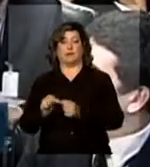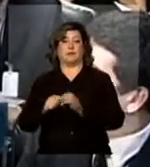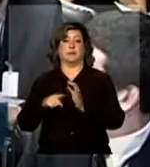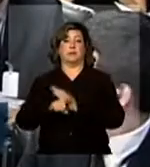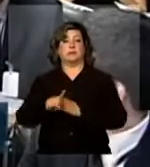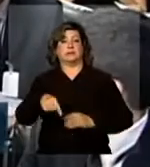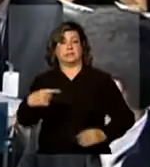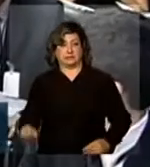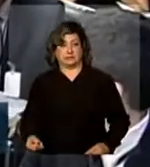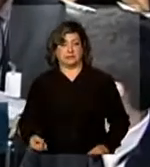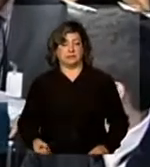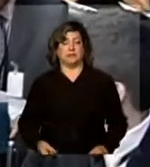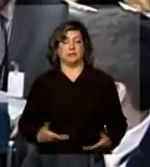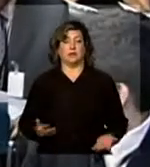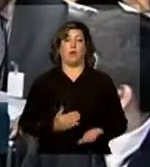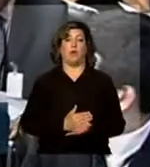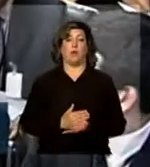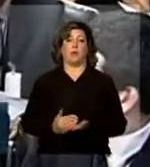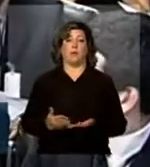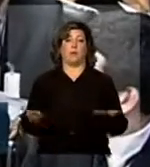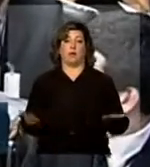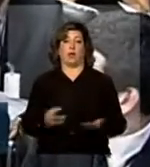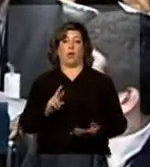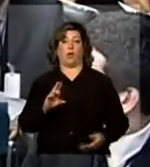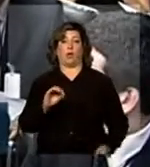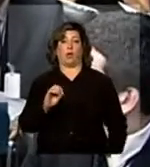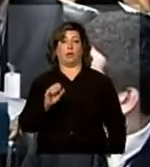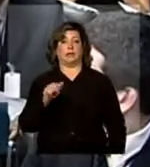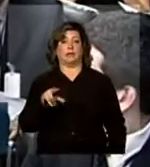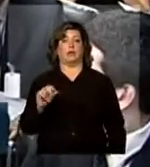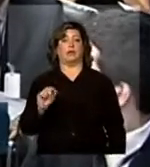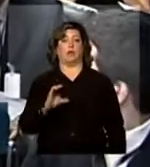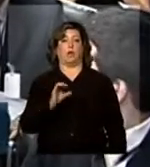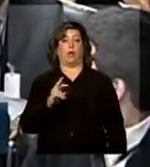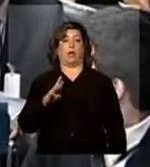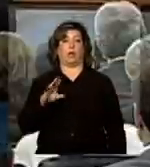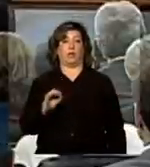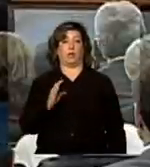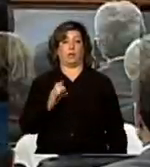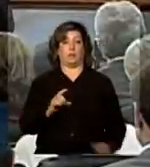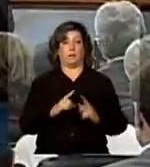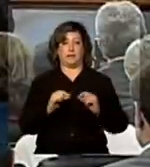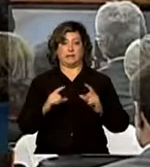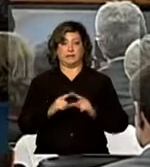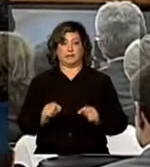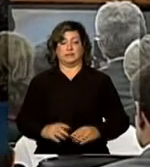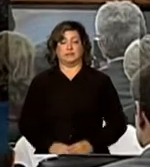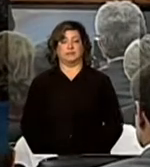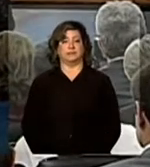seguinte. Começamos por Rosana Hessel, do Correio Brasiliense.